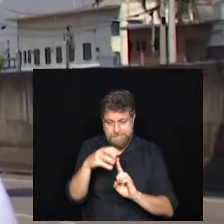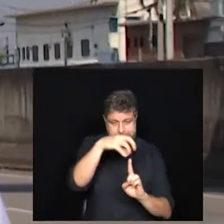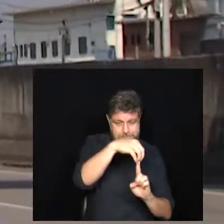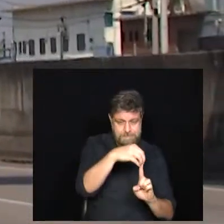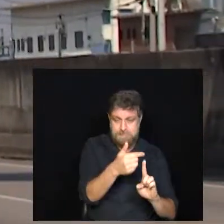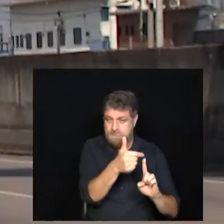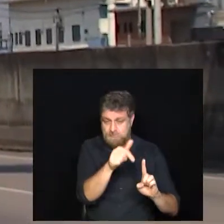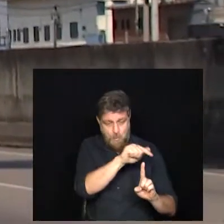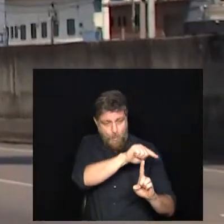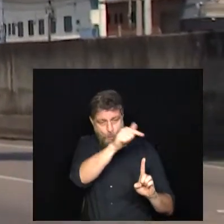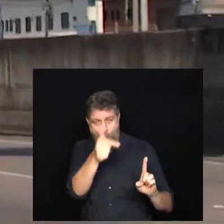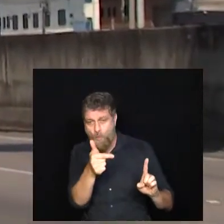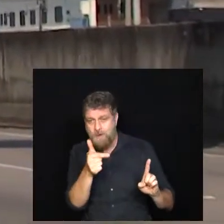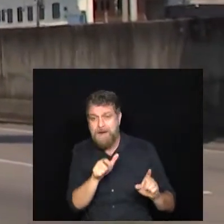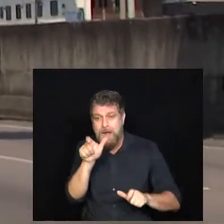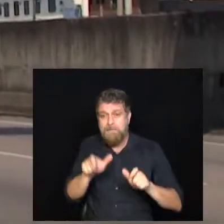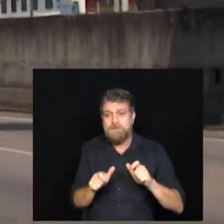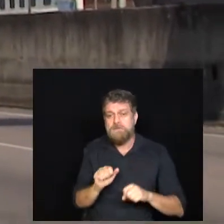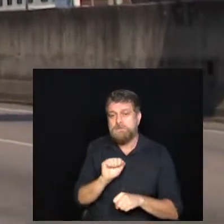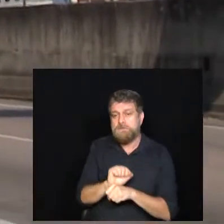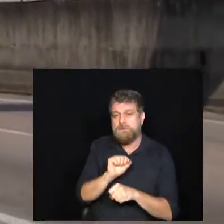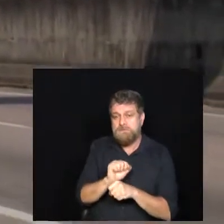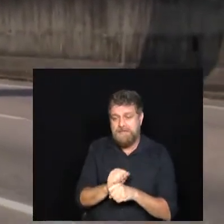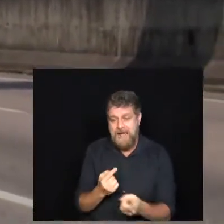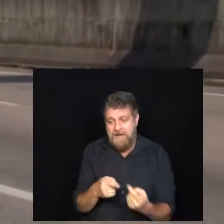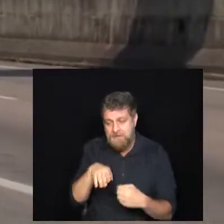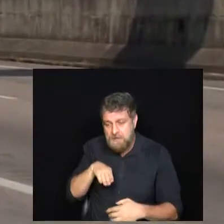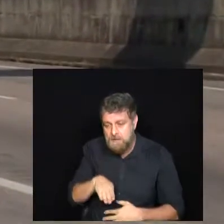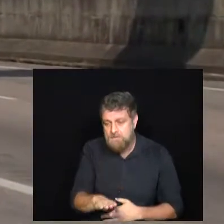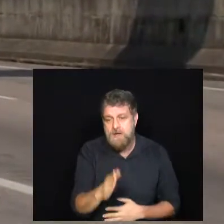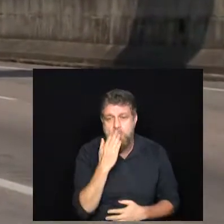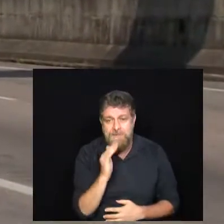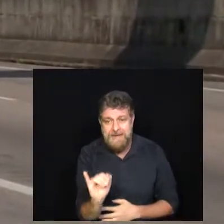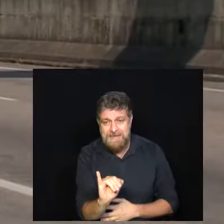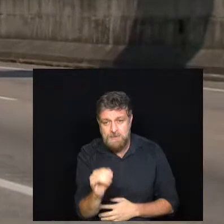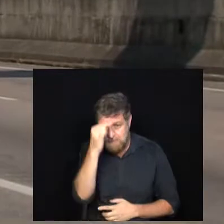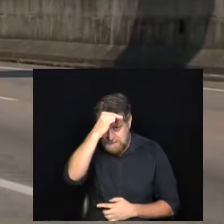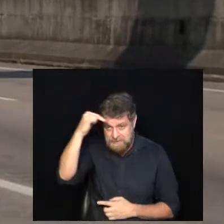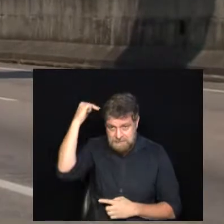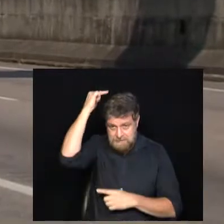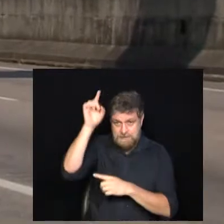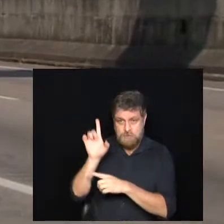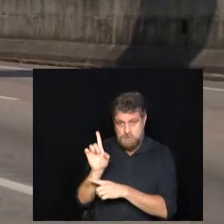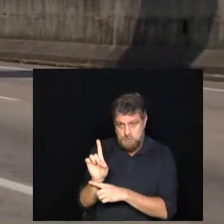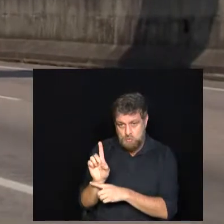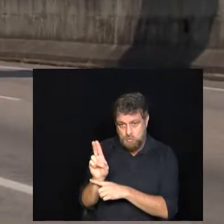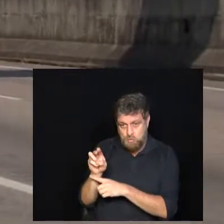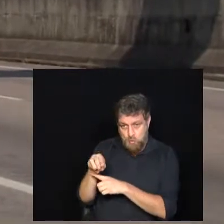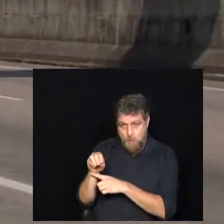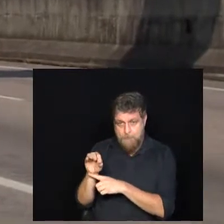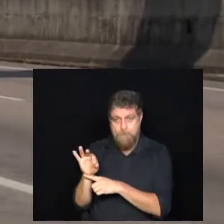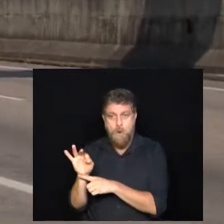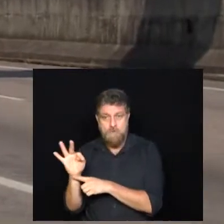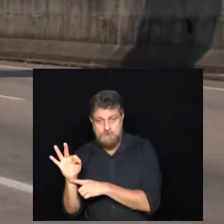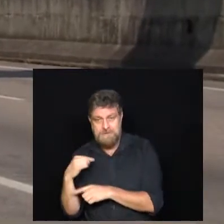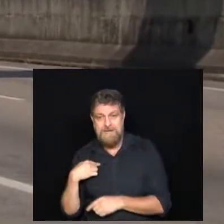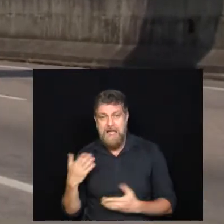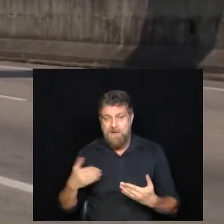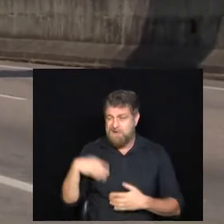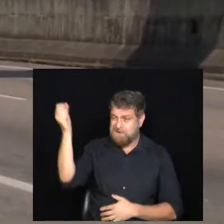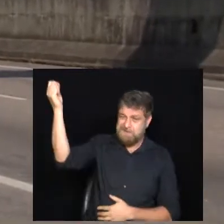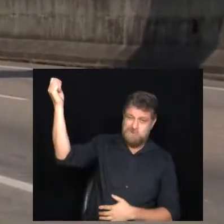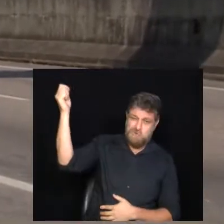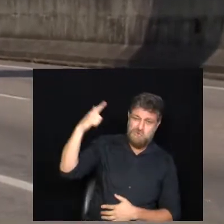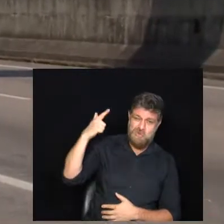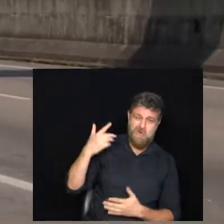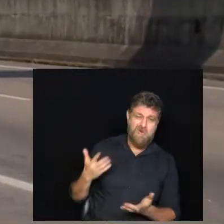para quem precisa pegar o ônibus na rodovia Santos Dumont. Muito ruim. Agora mesmo que tá o sol, né? O